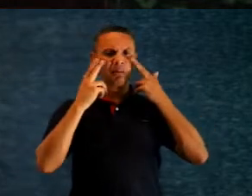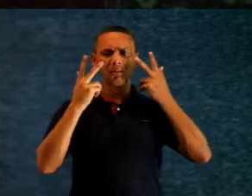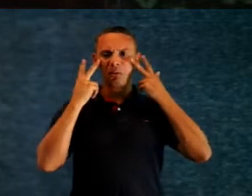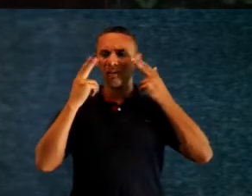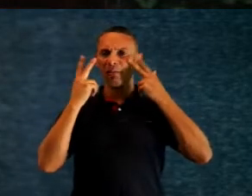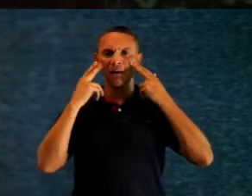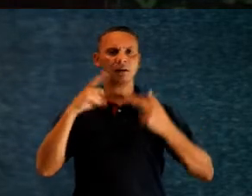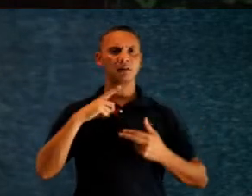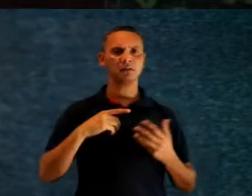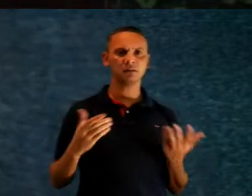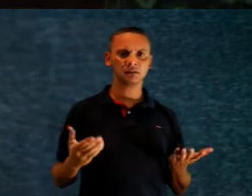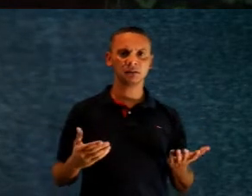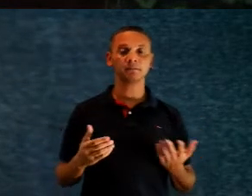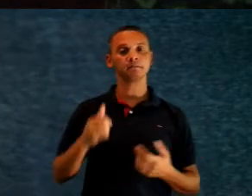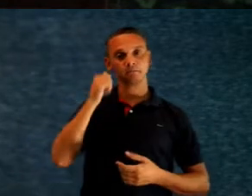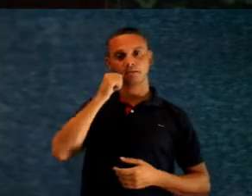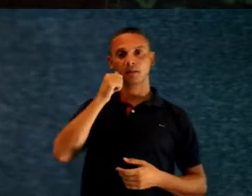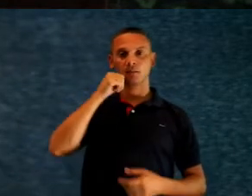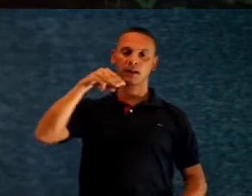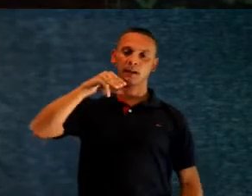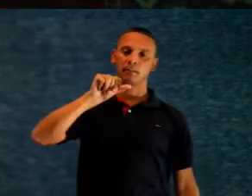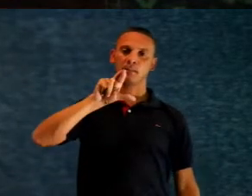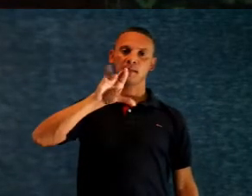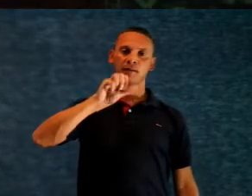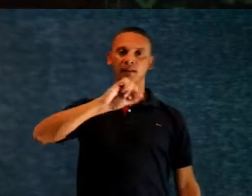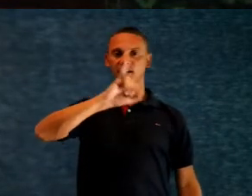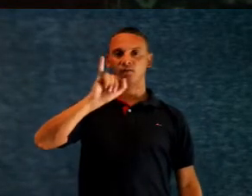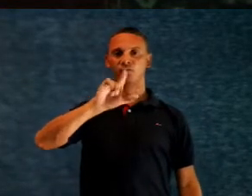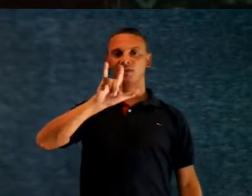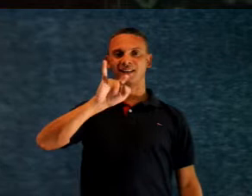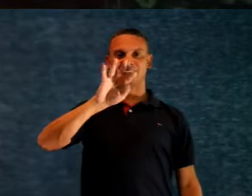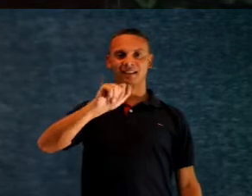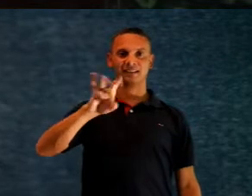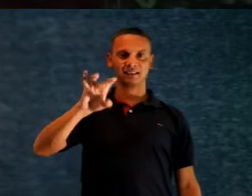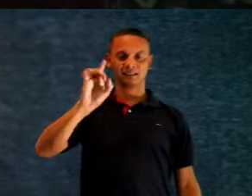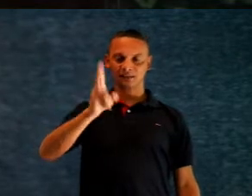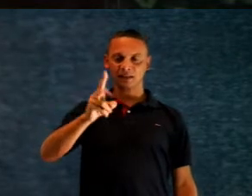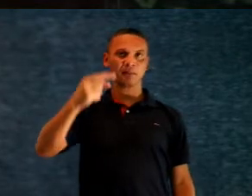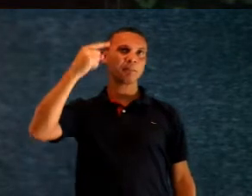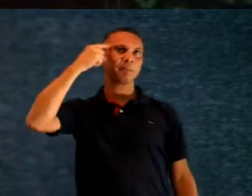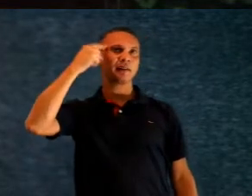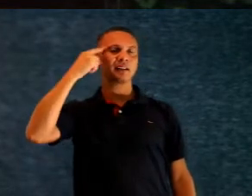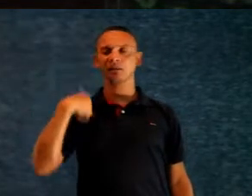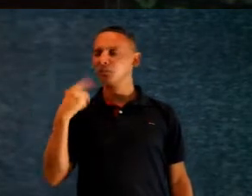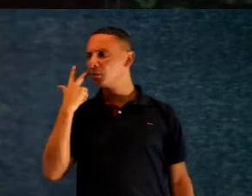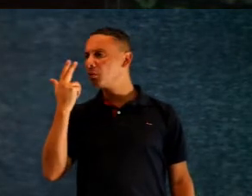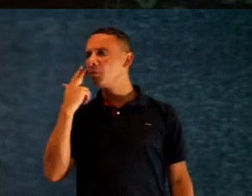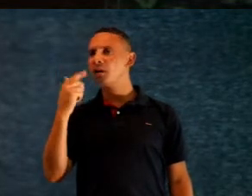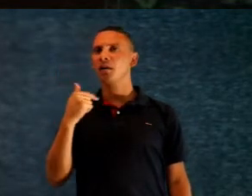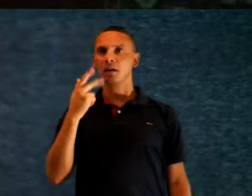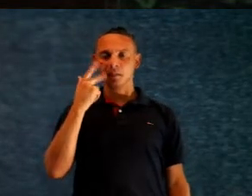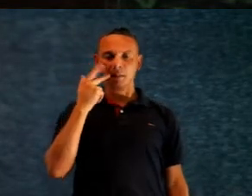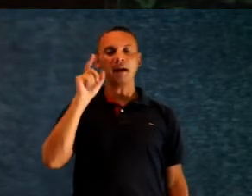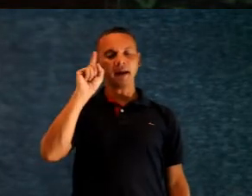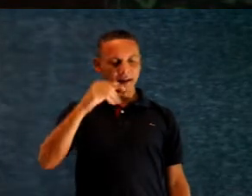a Maria Julieta, ela sempre, digamos, administrou isso de uma maneira muito tranquila. Ela disse, papai era meu